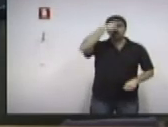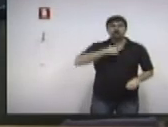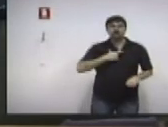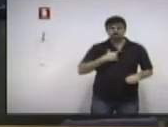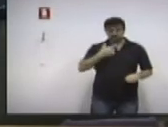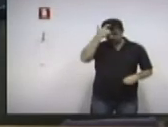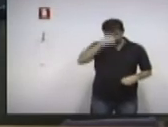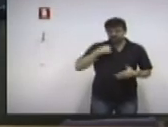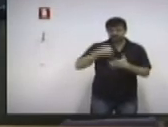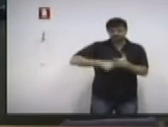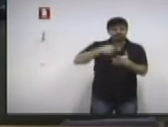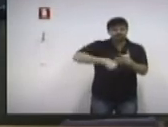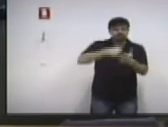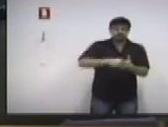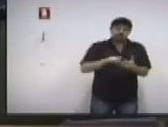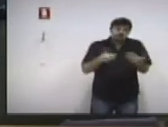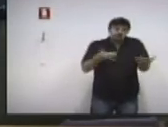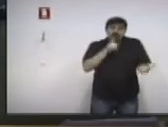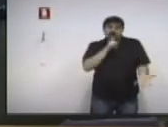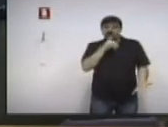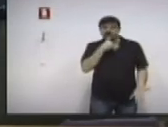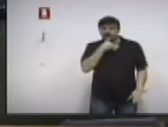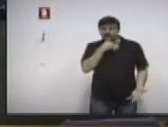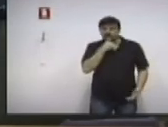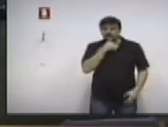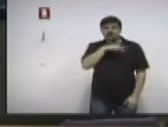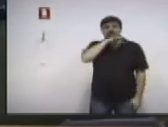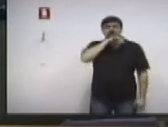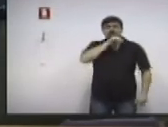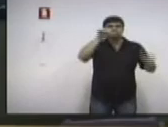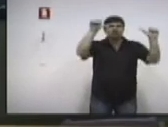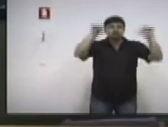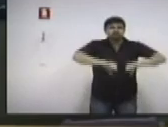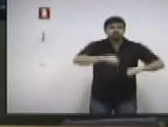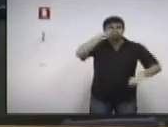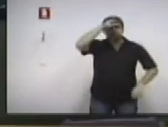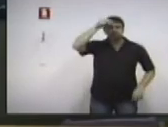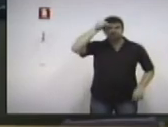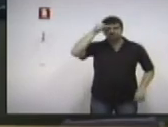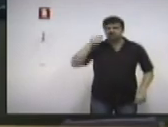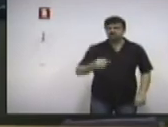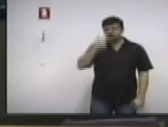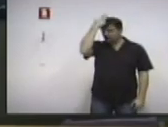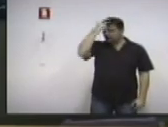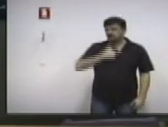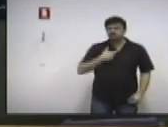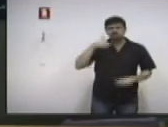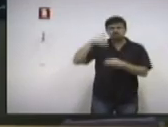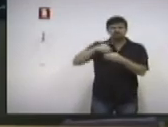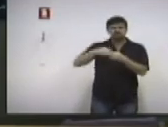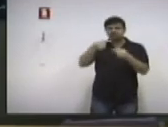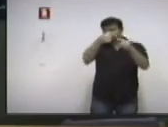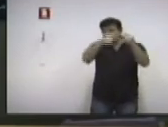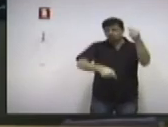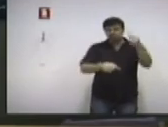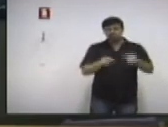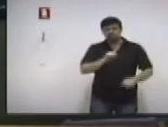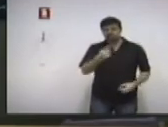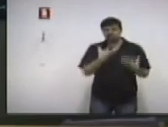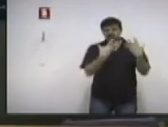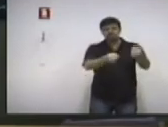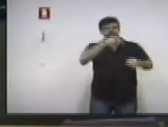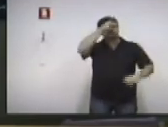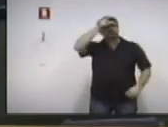leão aqui defendendo mas infelizmente o governo é uma porcaria e é por isso que hoje eu me tornei oposição obrigado pelo